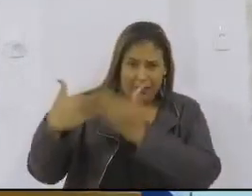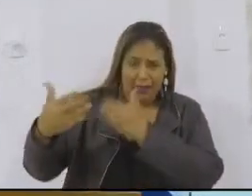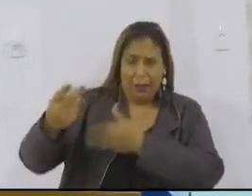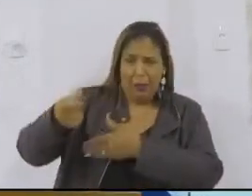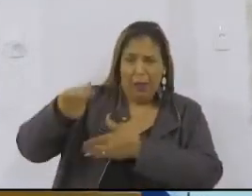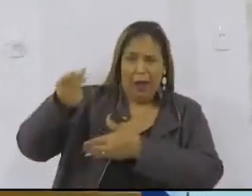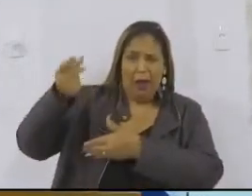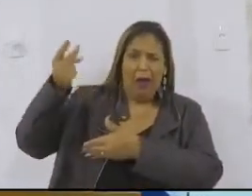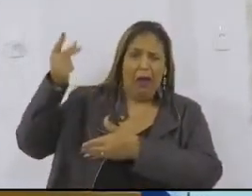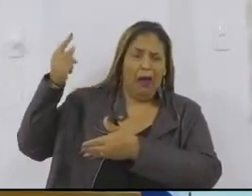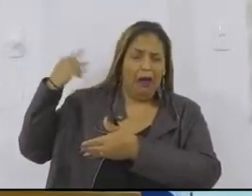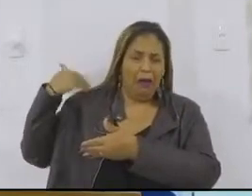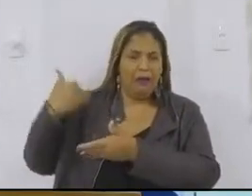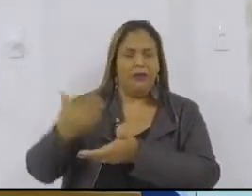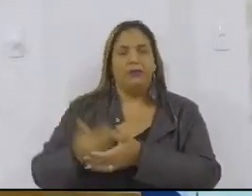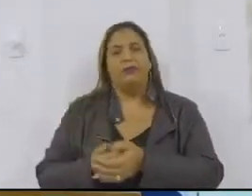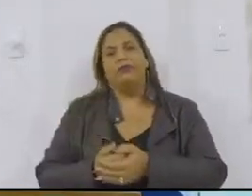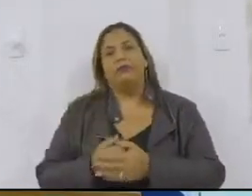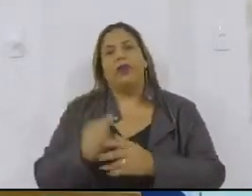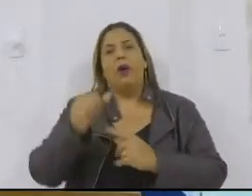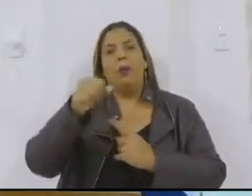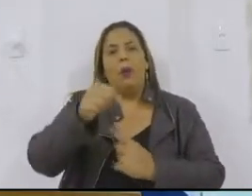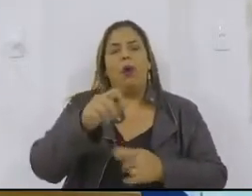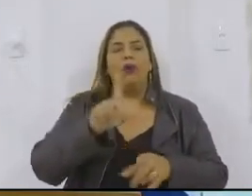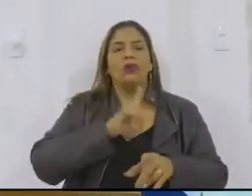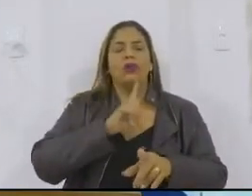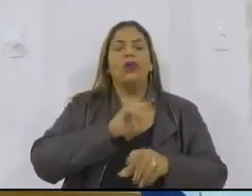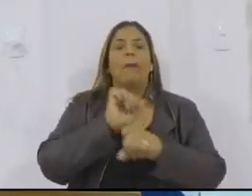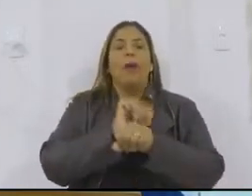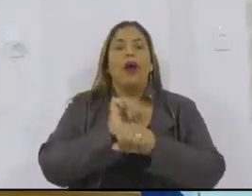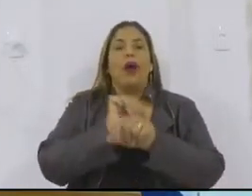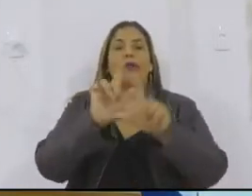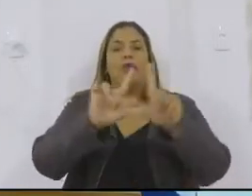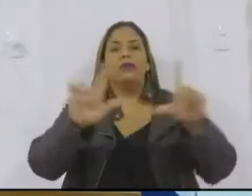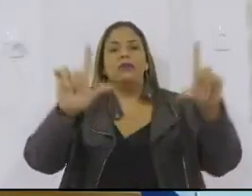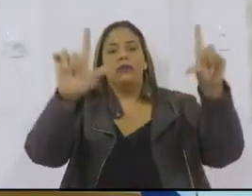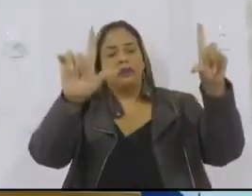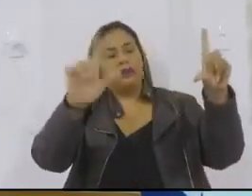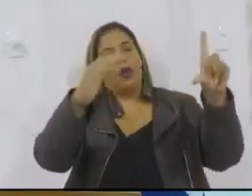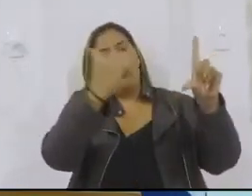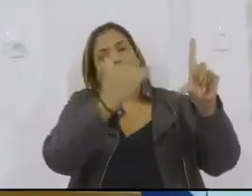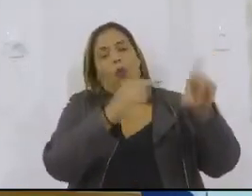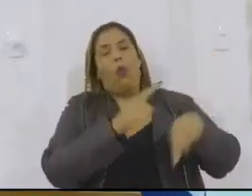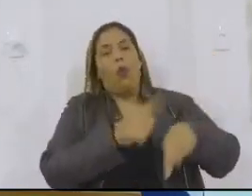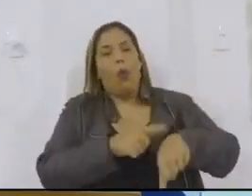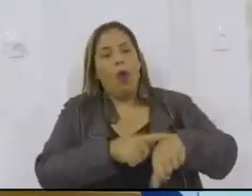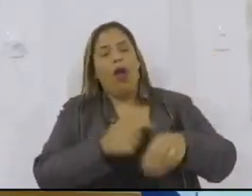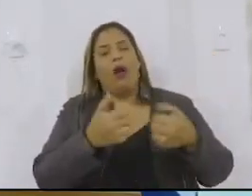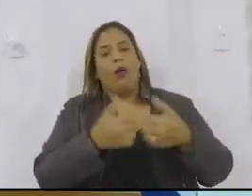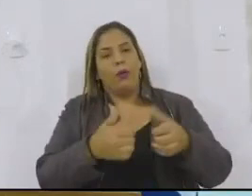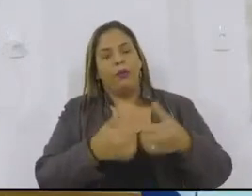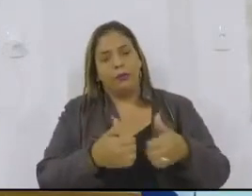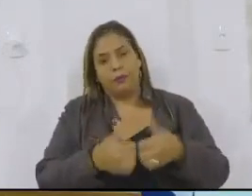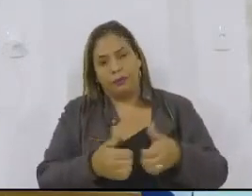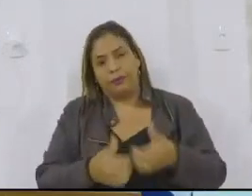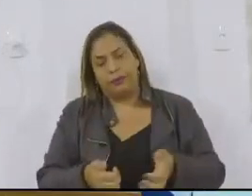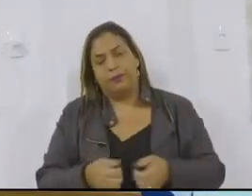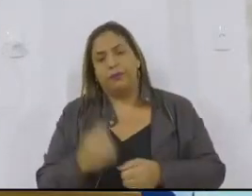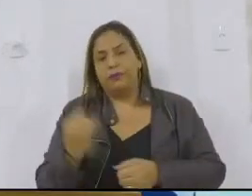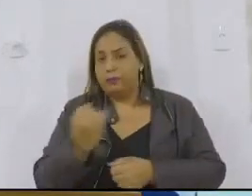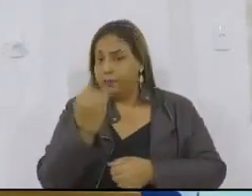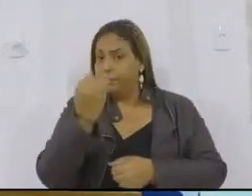muitos anos, nos pontos de ônibus tinha uma placa que existia os horários dos ônibus. Acredito que os mais antigos devam saber disso.